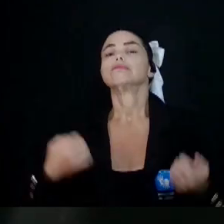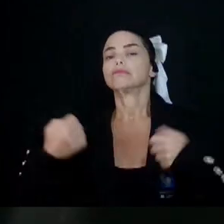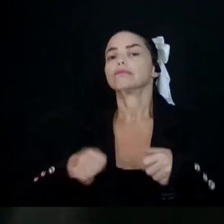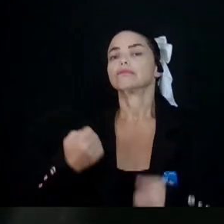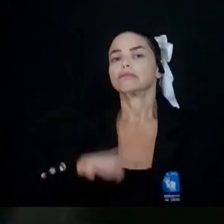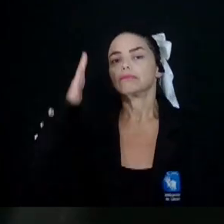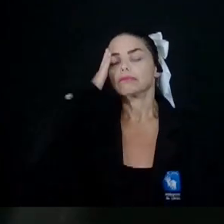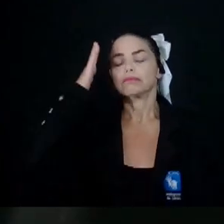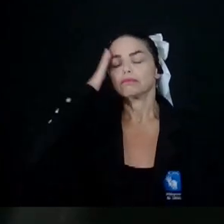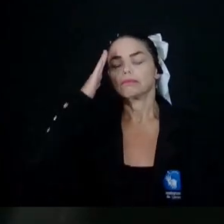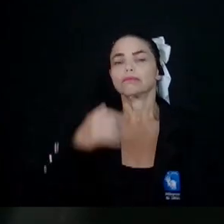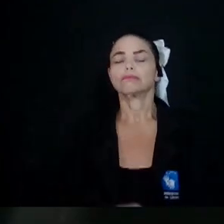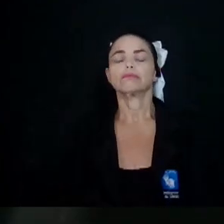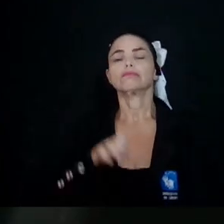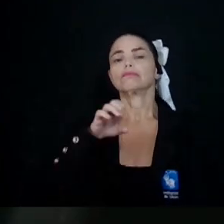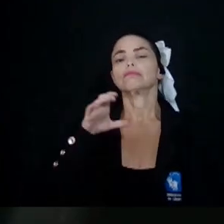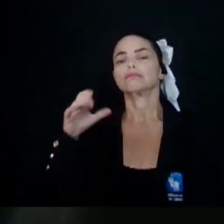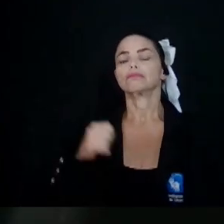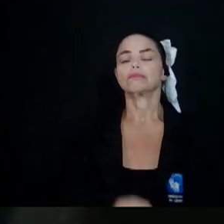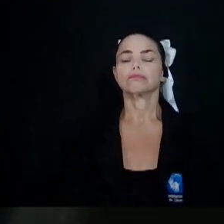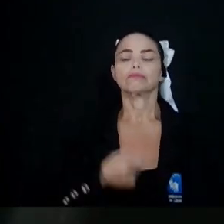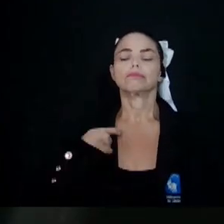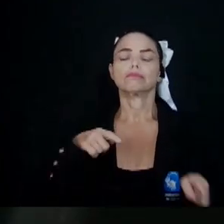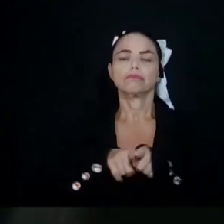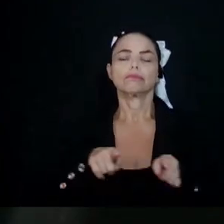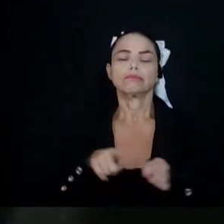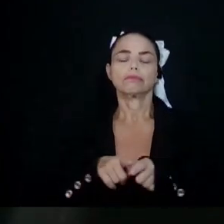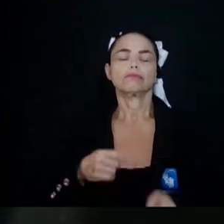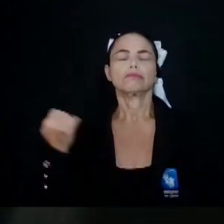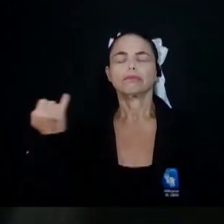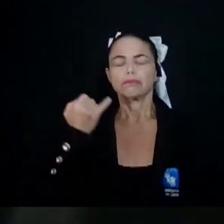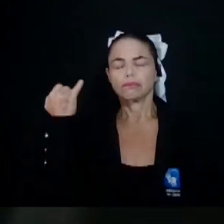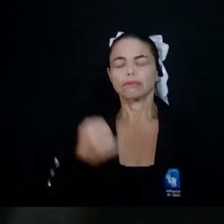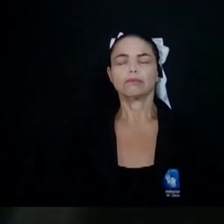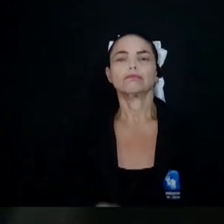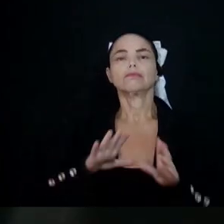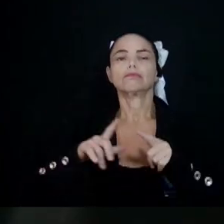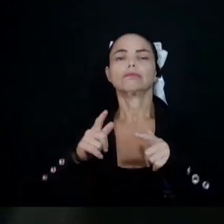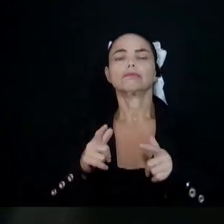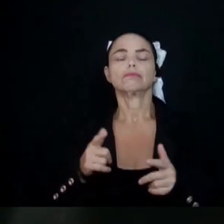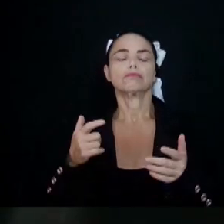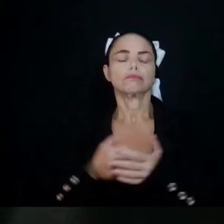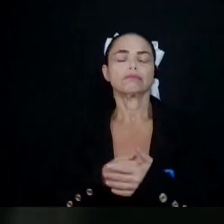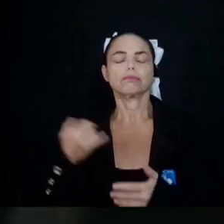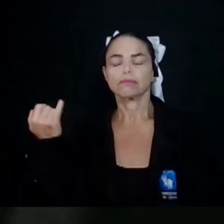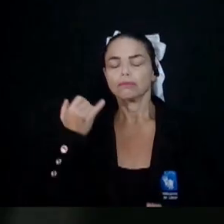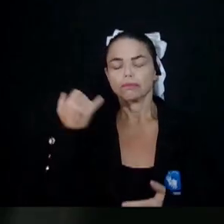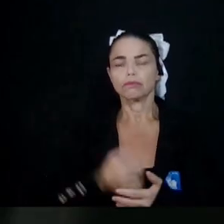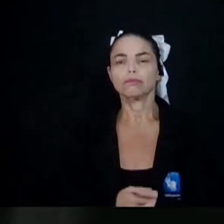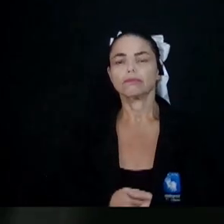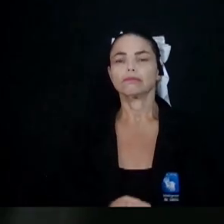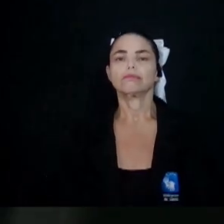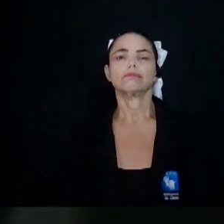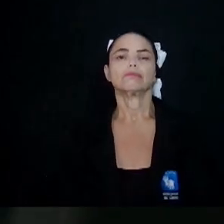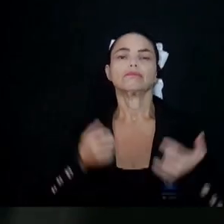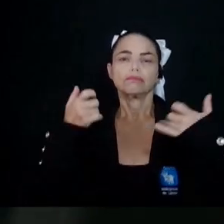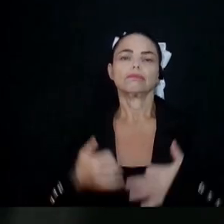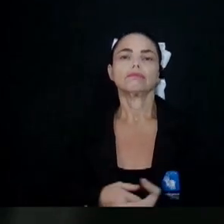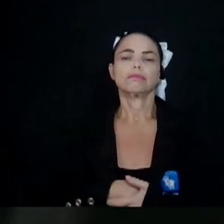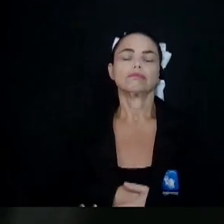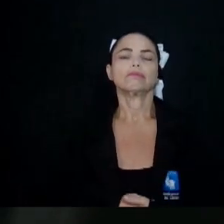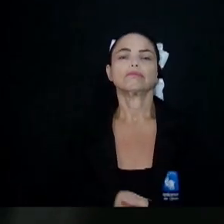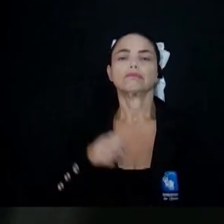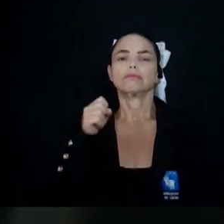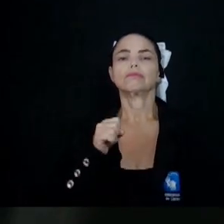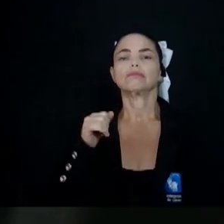entender, o ECA está aí, o ECA Digital também, é importante essa atualização. Agora, o doutor falou da questão do